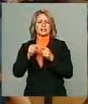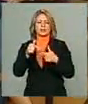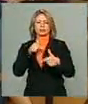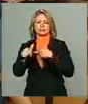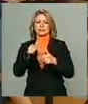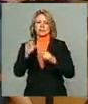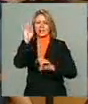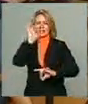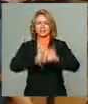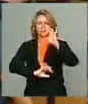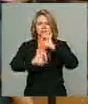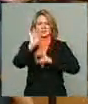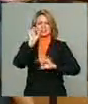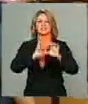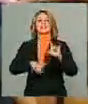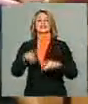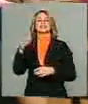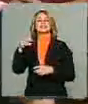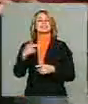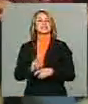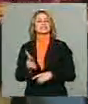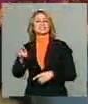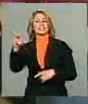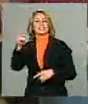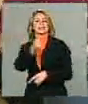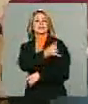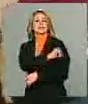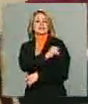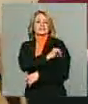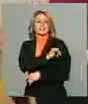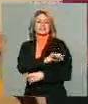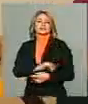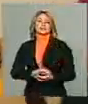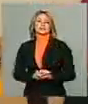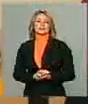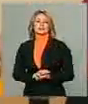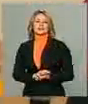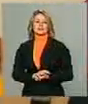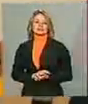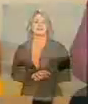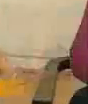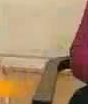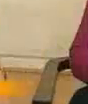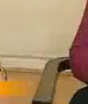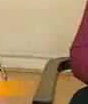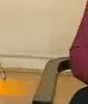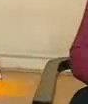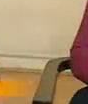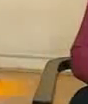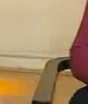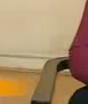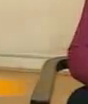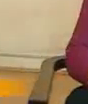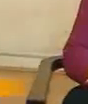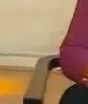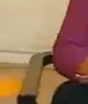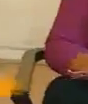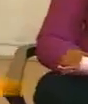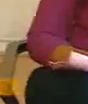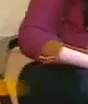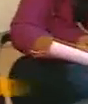ex que ela CAV o Rio de Janeiro inteiro cava a perereca da vizinha tá presa na G te lembra disso